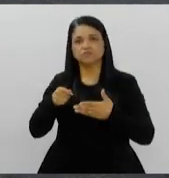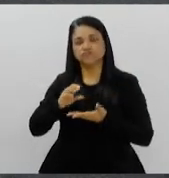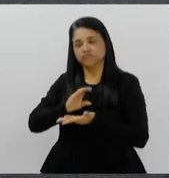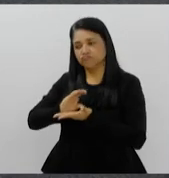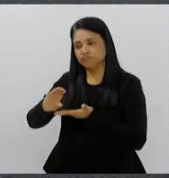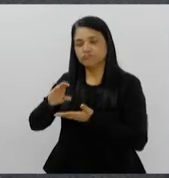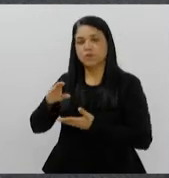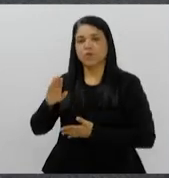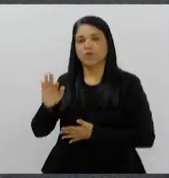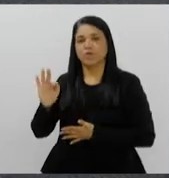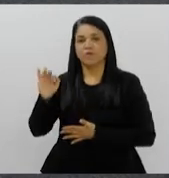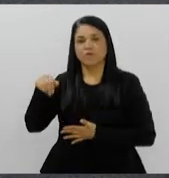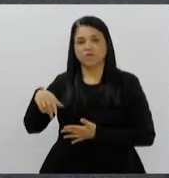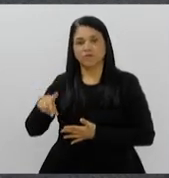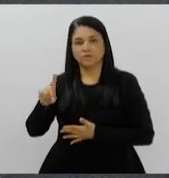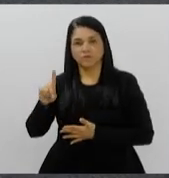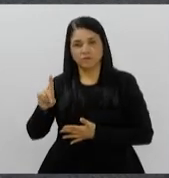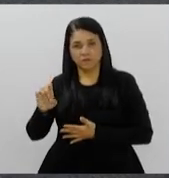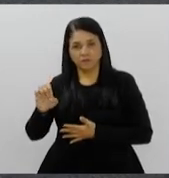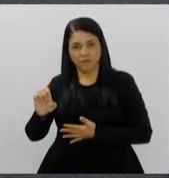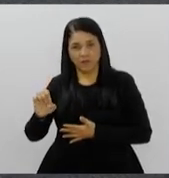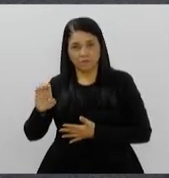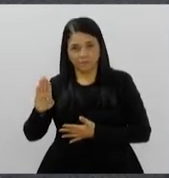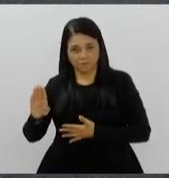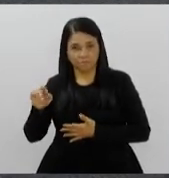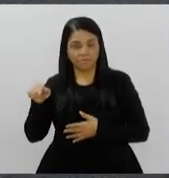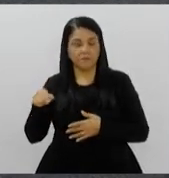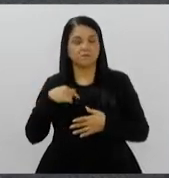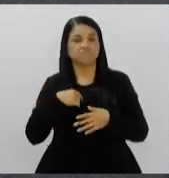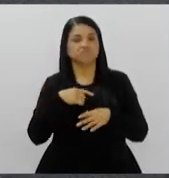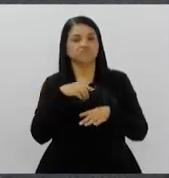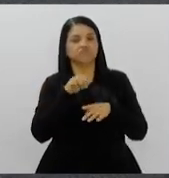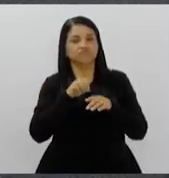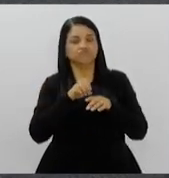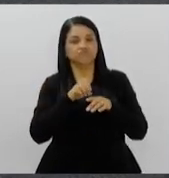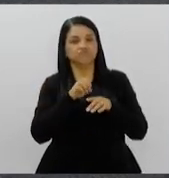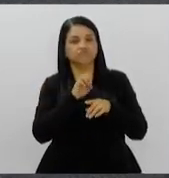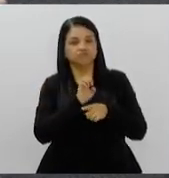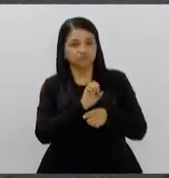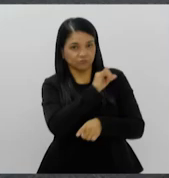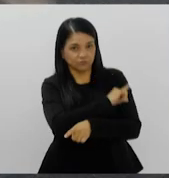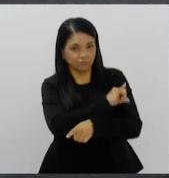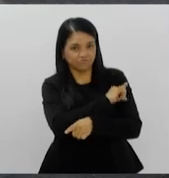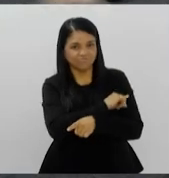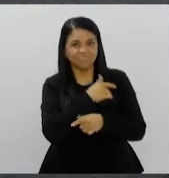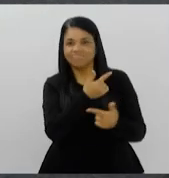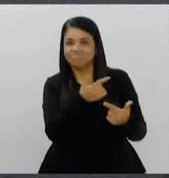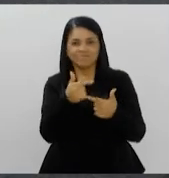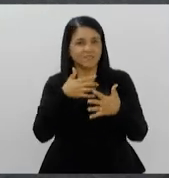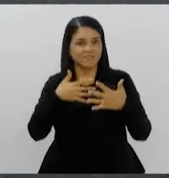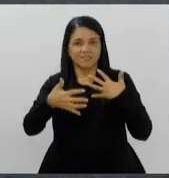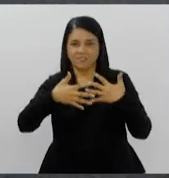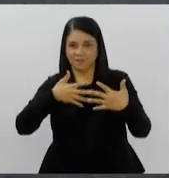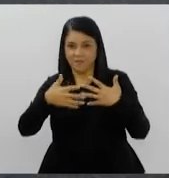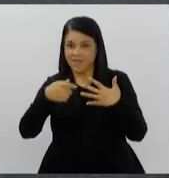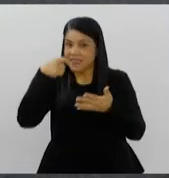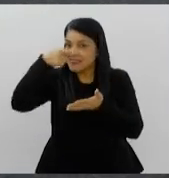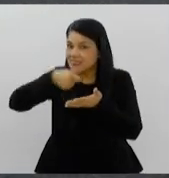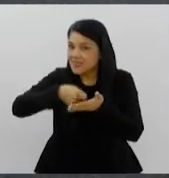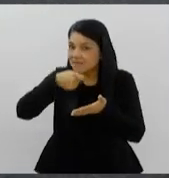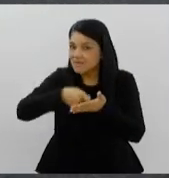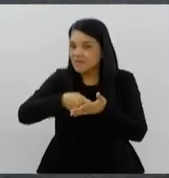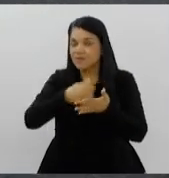Rio de Janeiro. Por incrível que pareça, nós não temos essa transparência. E sabemos que é dever do poder público